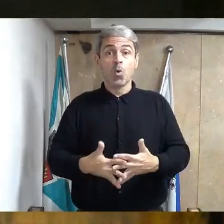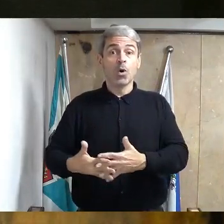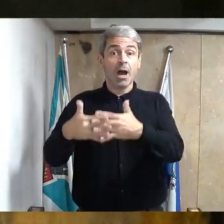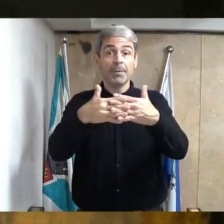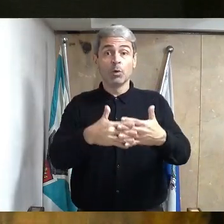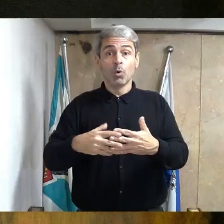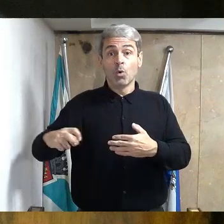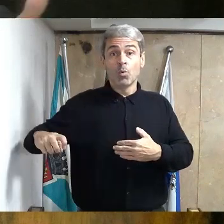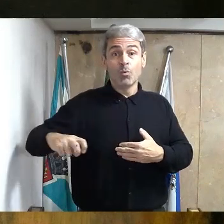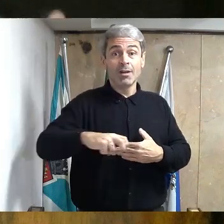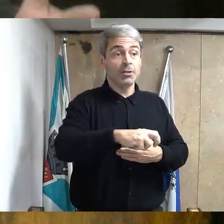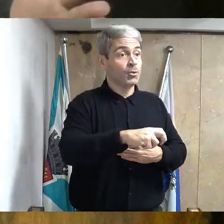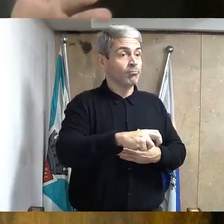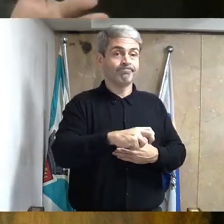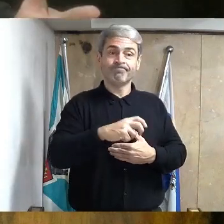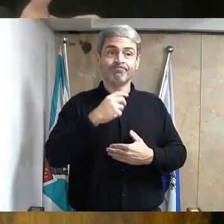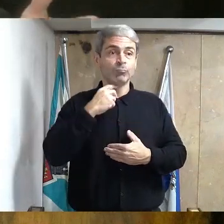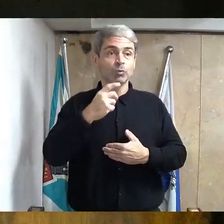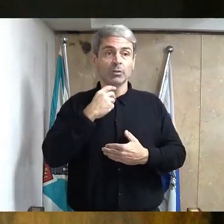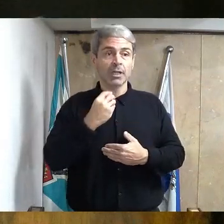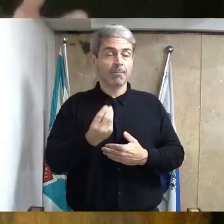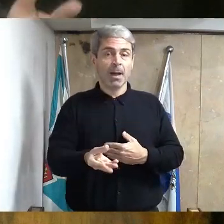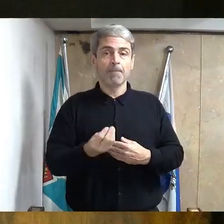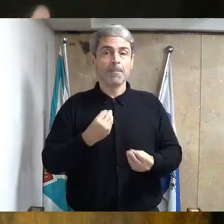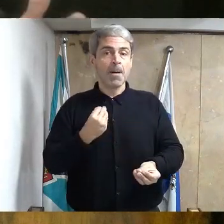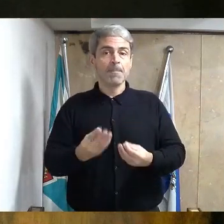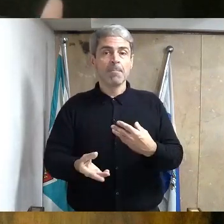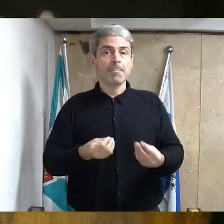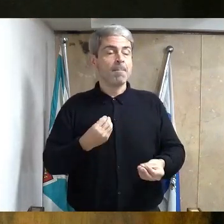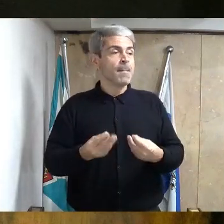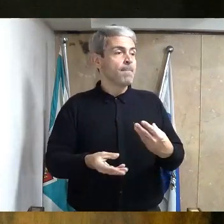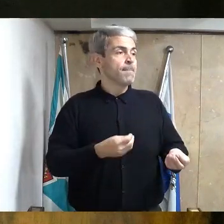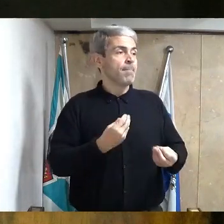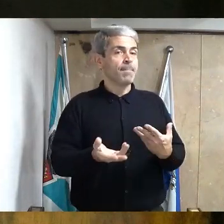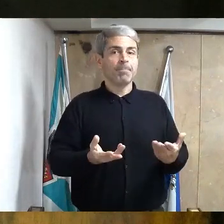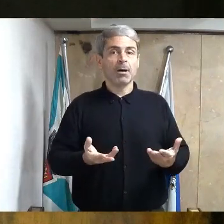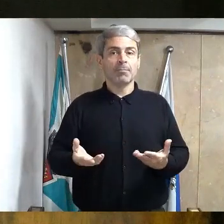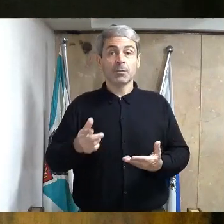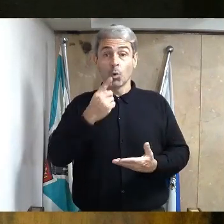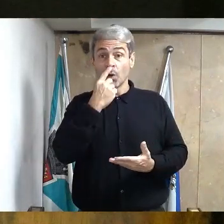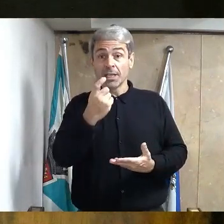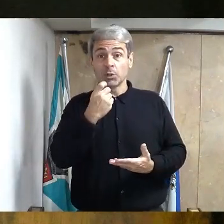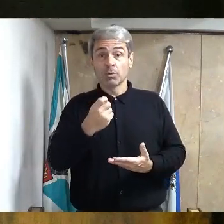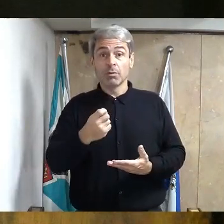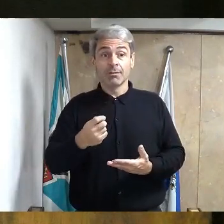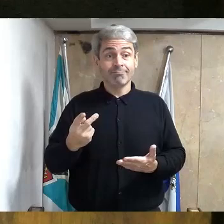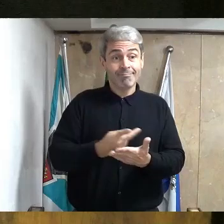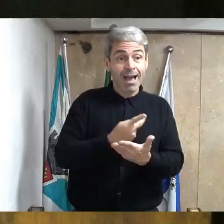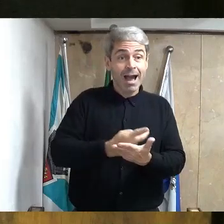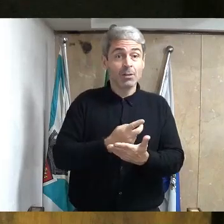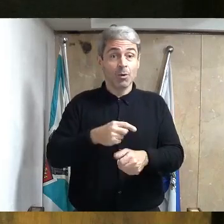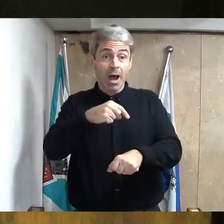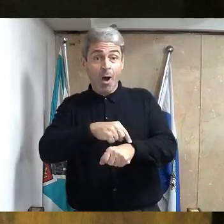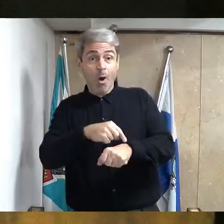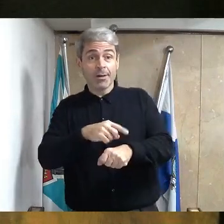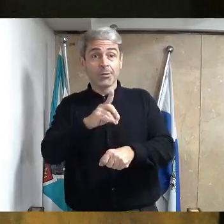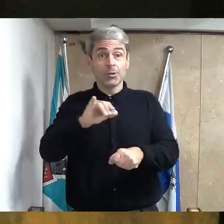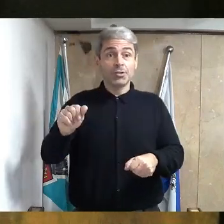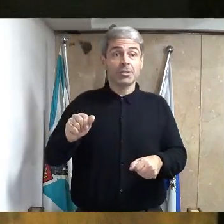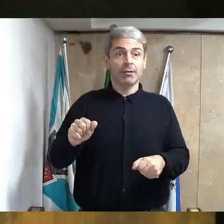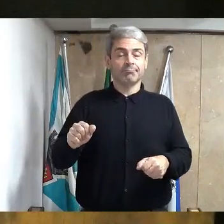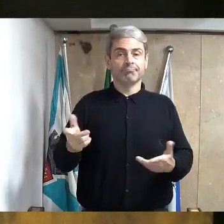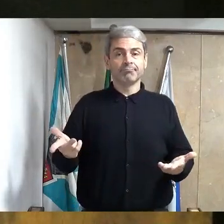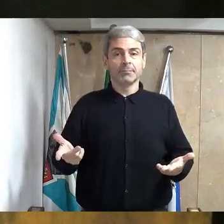morador que tem dia e hora com coleta regular no nosso município, senhor presidente. A gente precisa que